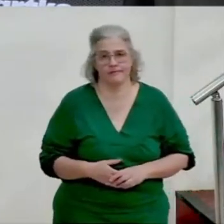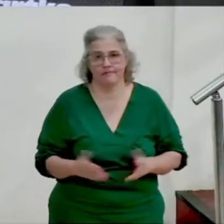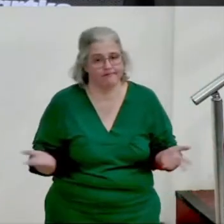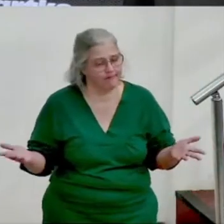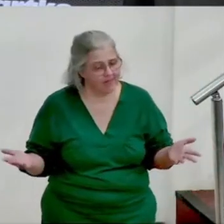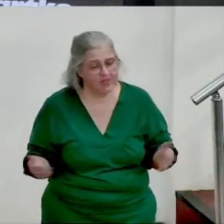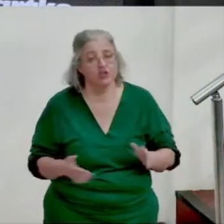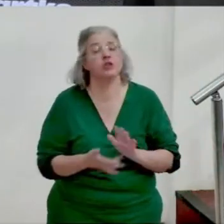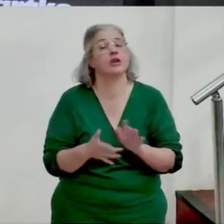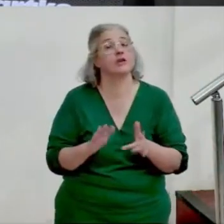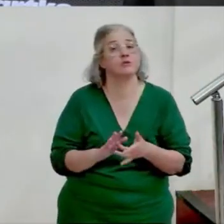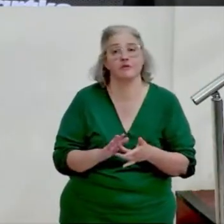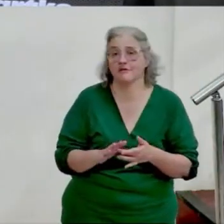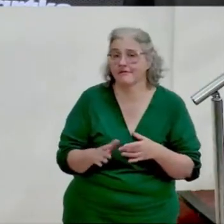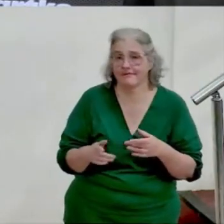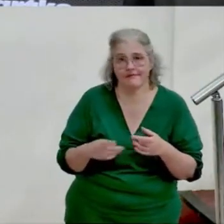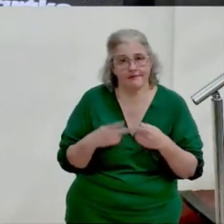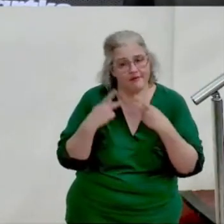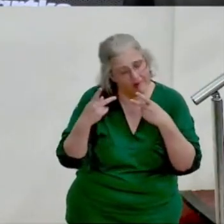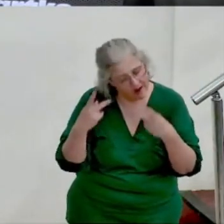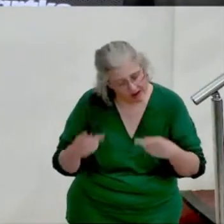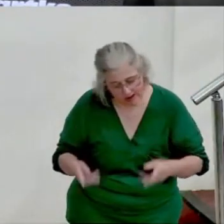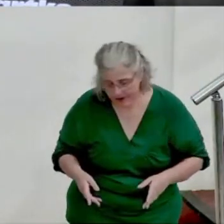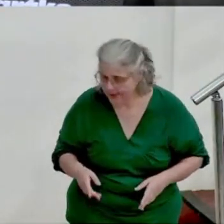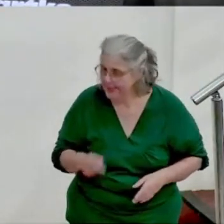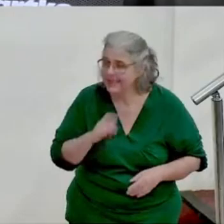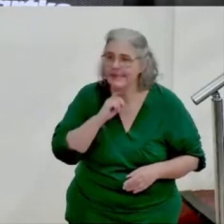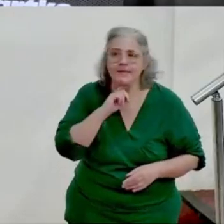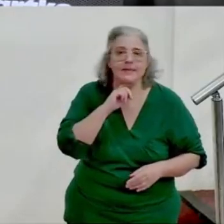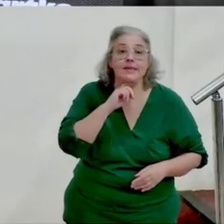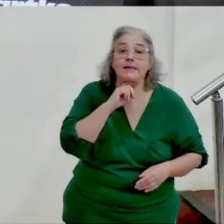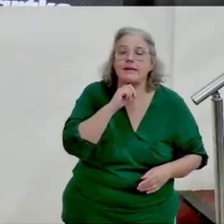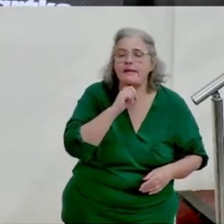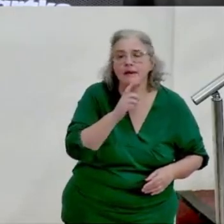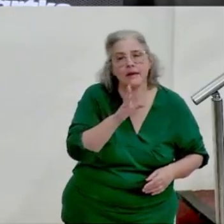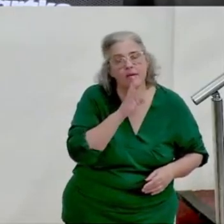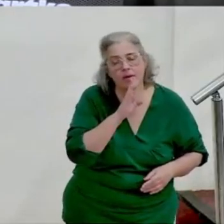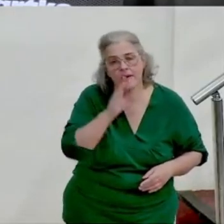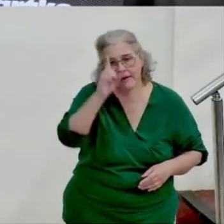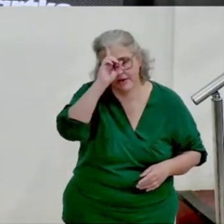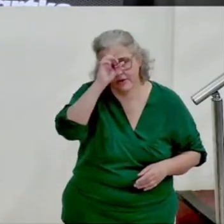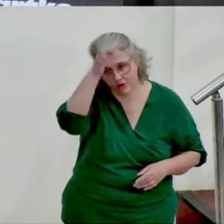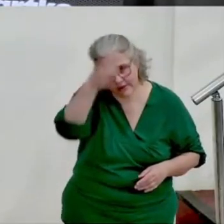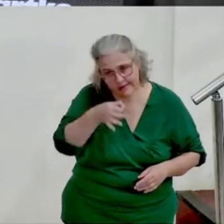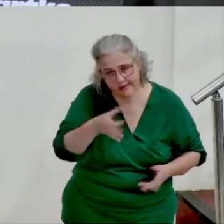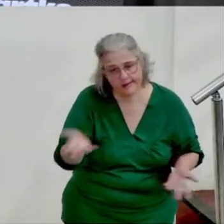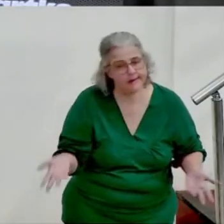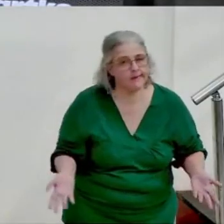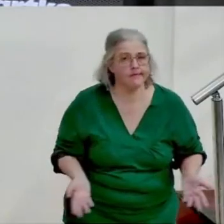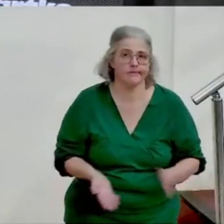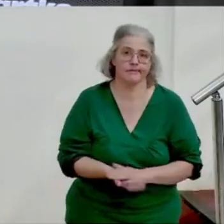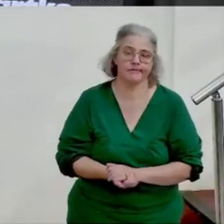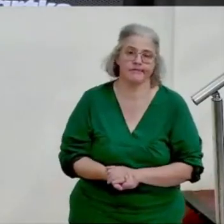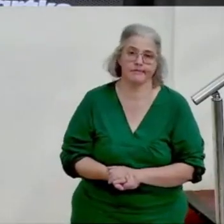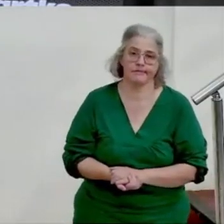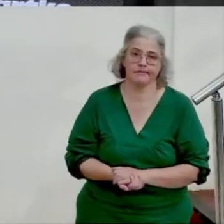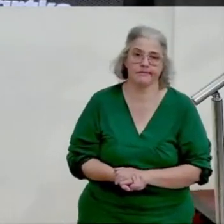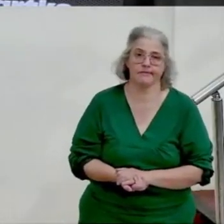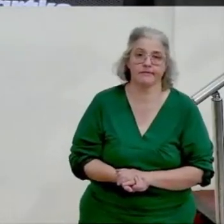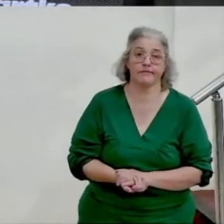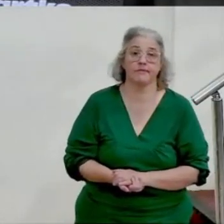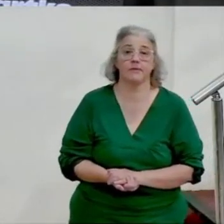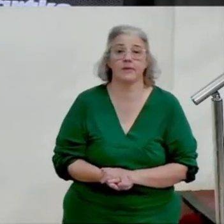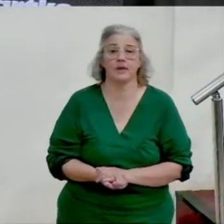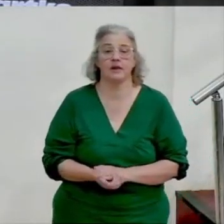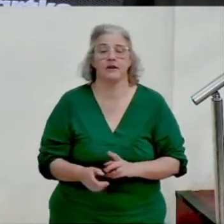Mas Jesus disse: não dá para prever o dia. Mas eles querem prever o dia. Inclusive, tem um dito senhor que disse o seguinte: o Estado